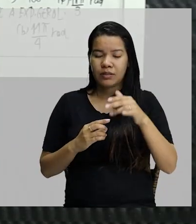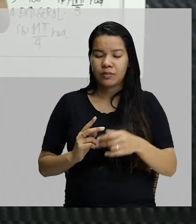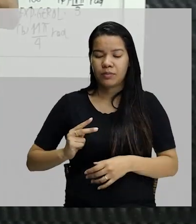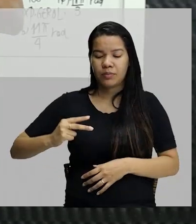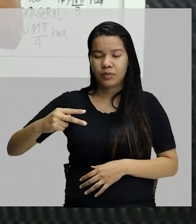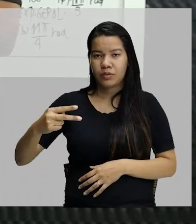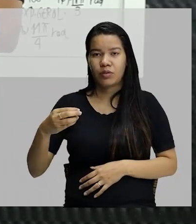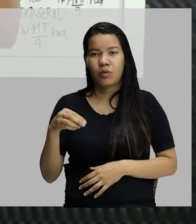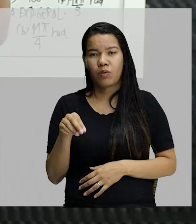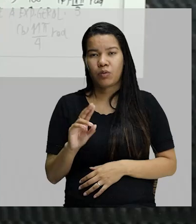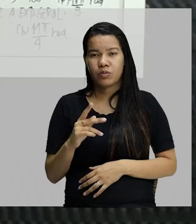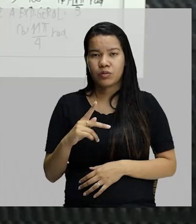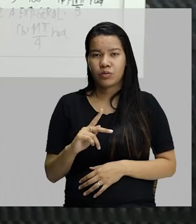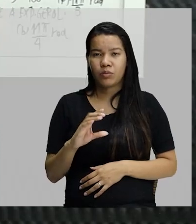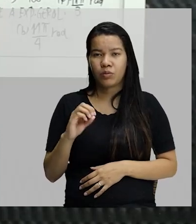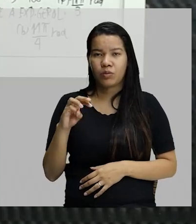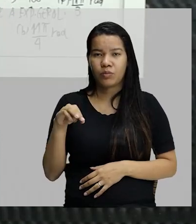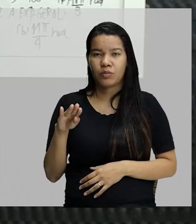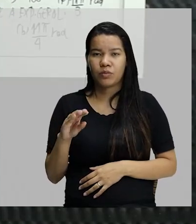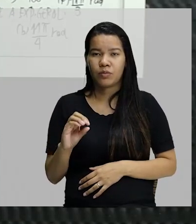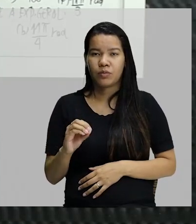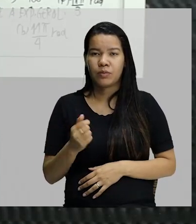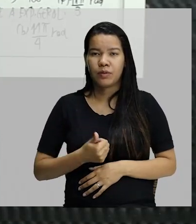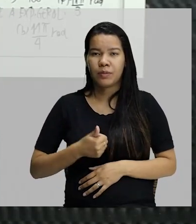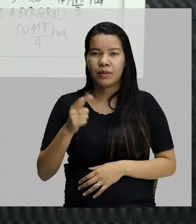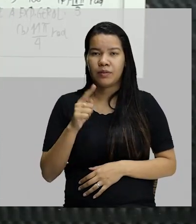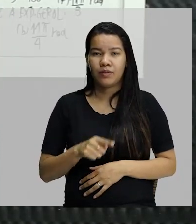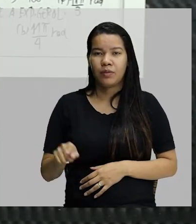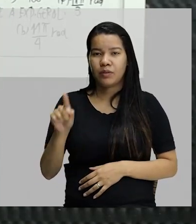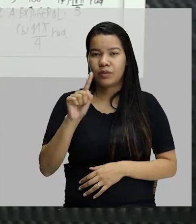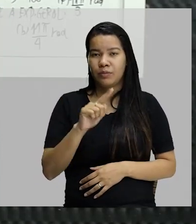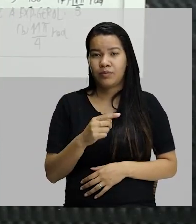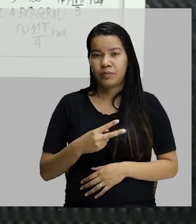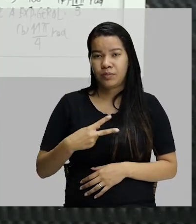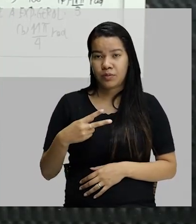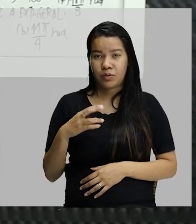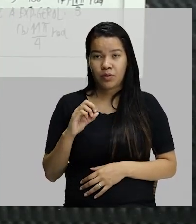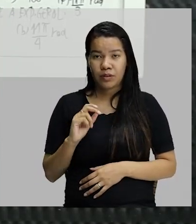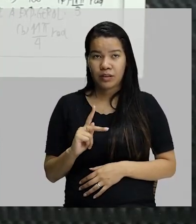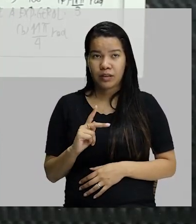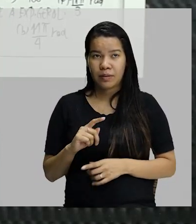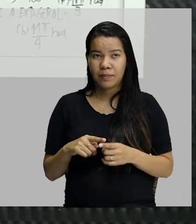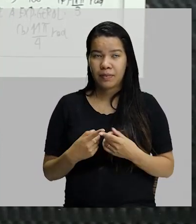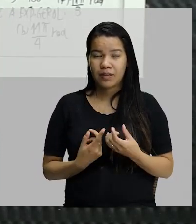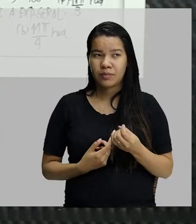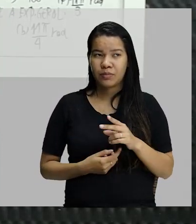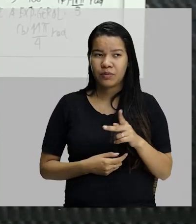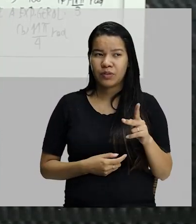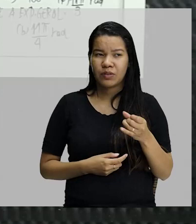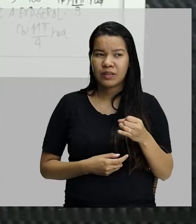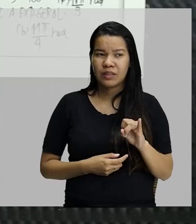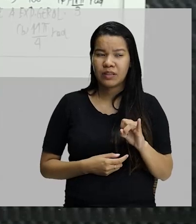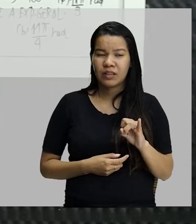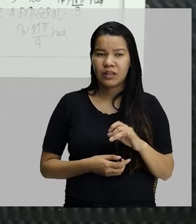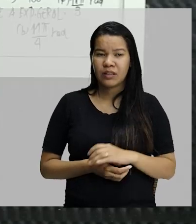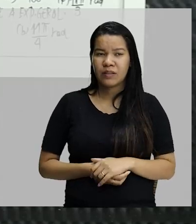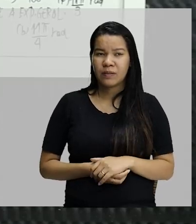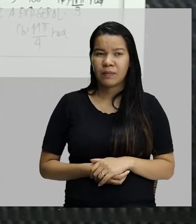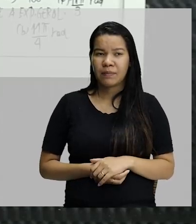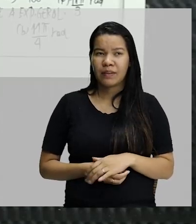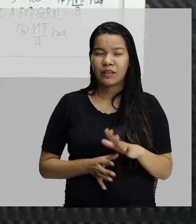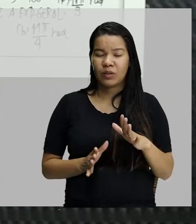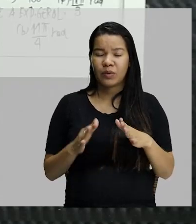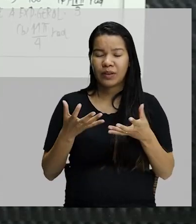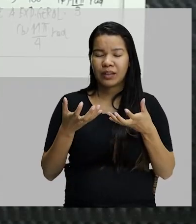positiva ou seu côngruo de primeira volta positivo. Certinho? Galera, se você perceber, professor, então, deixa eu